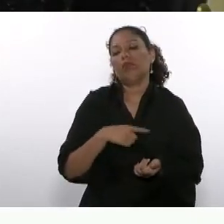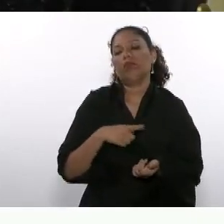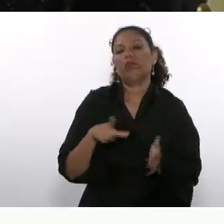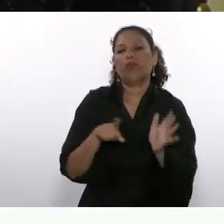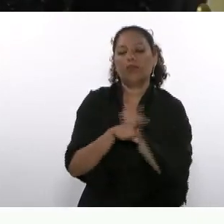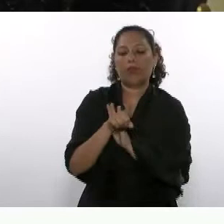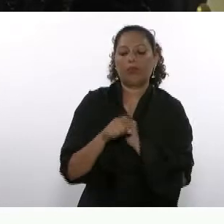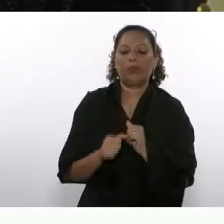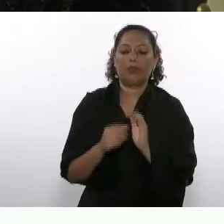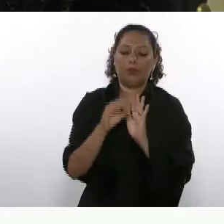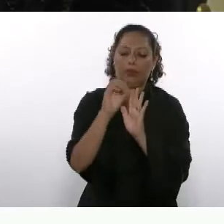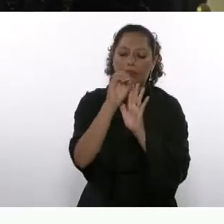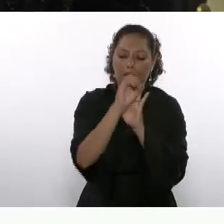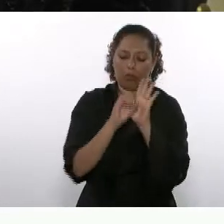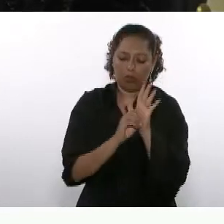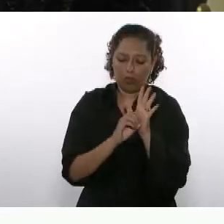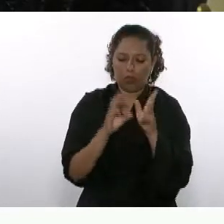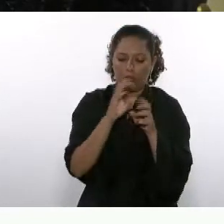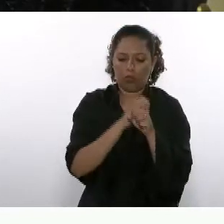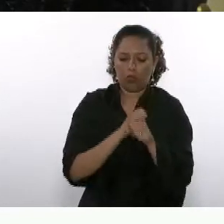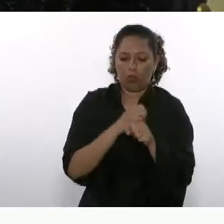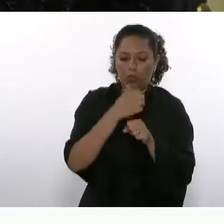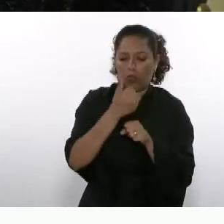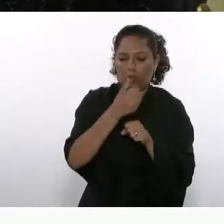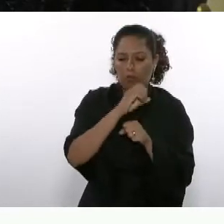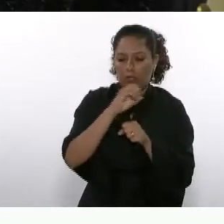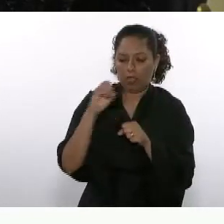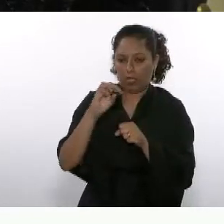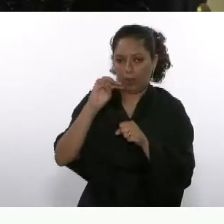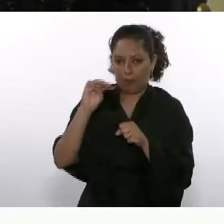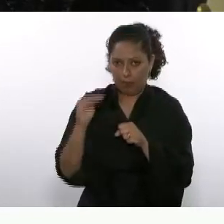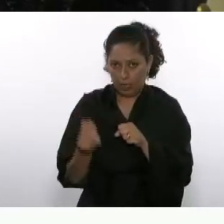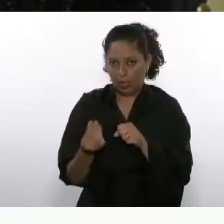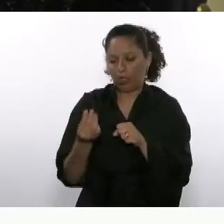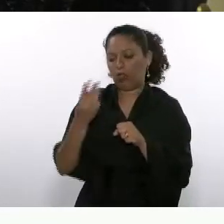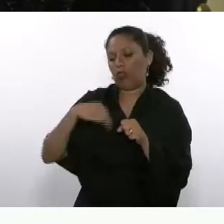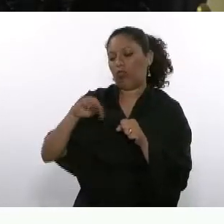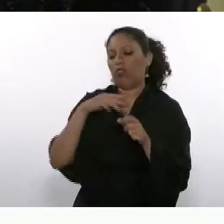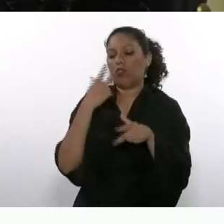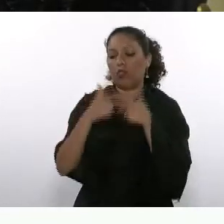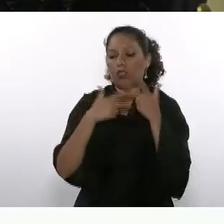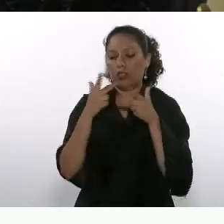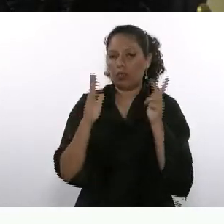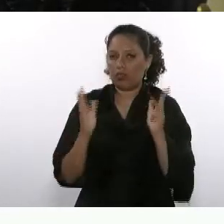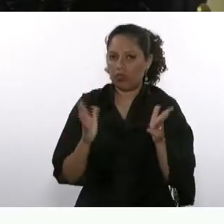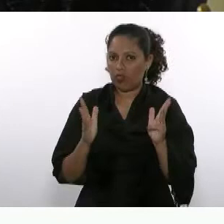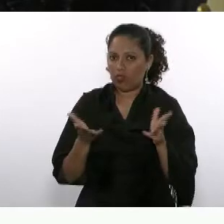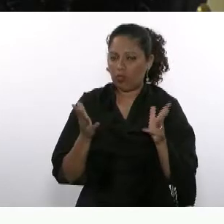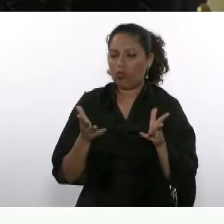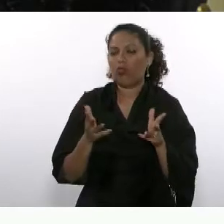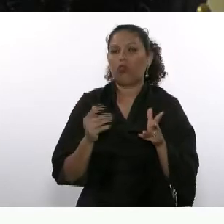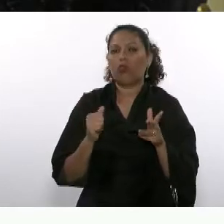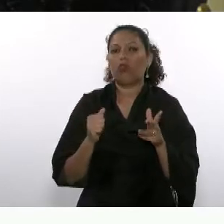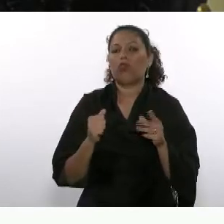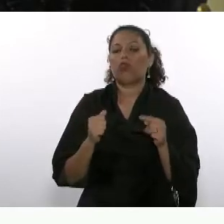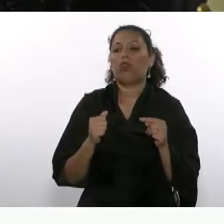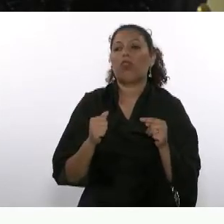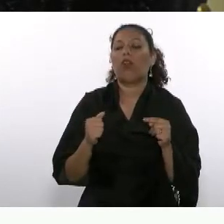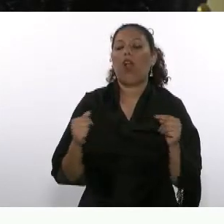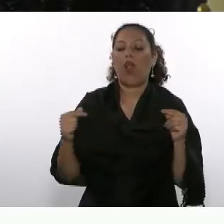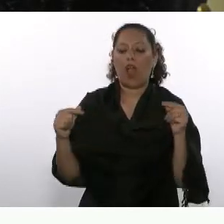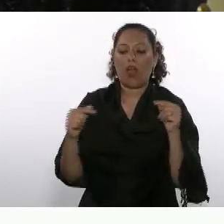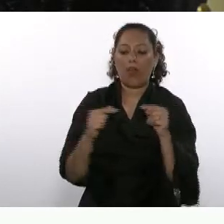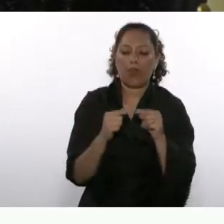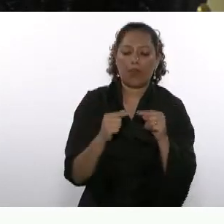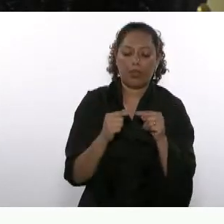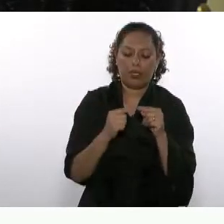orçamento de pouco mais de 100 milhões, a gente, como já explicitado no plano no programa na